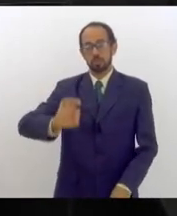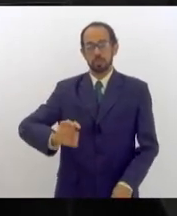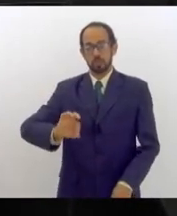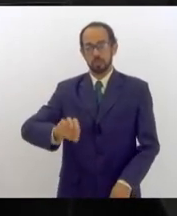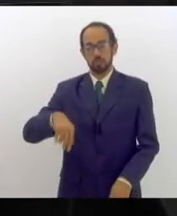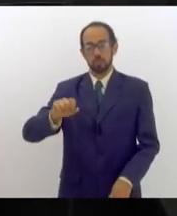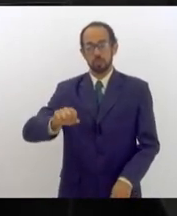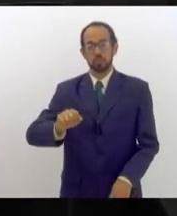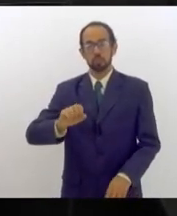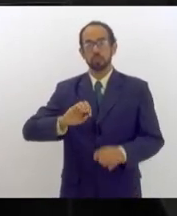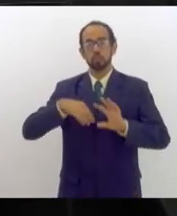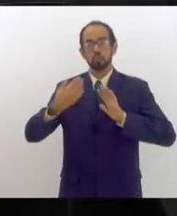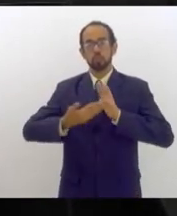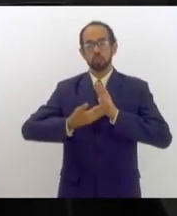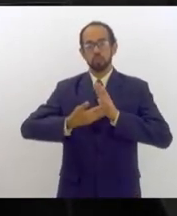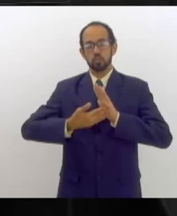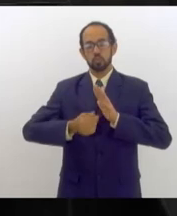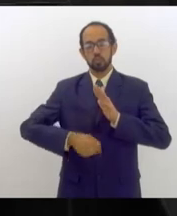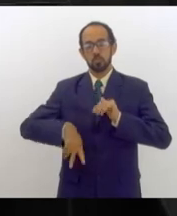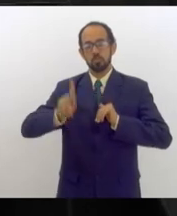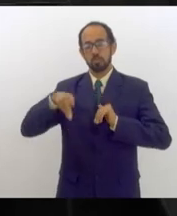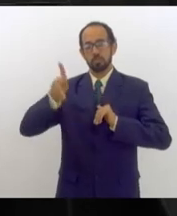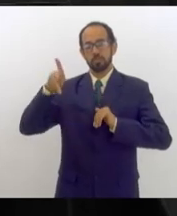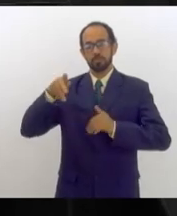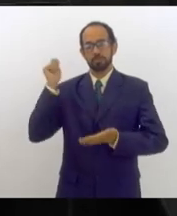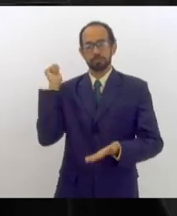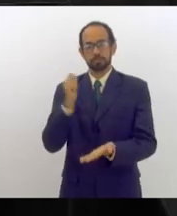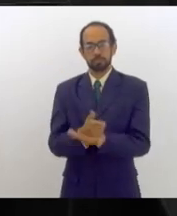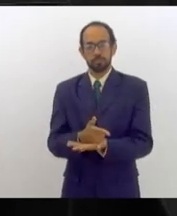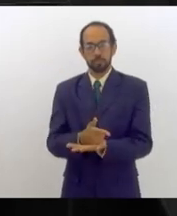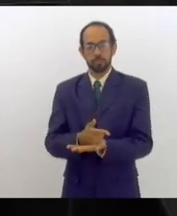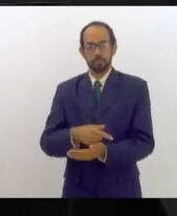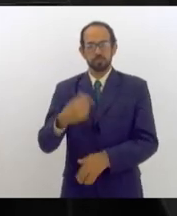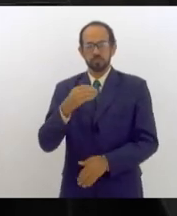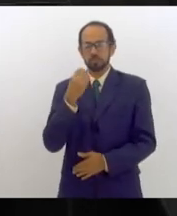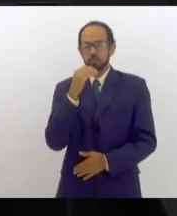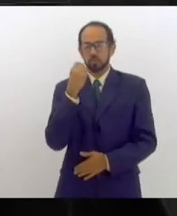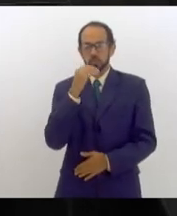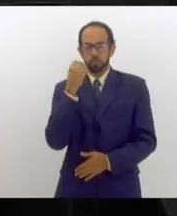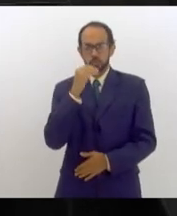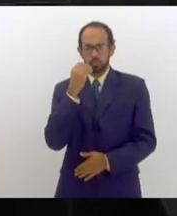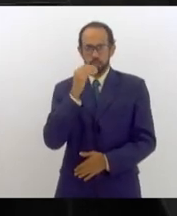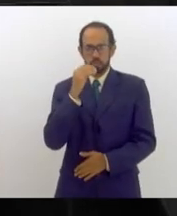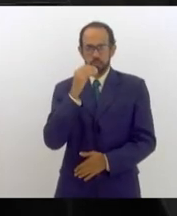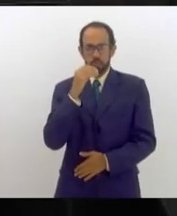a Petrobras pagou de dividendo